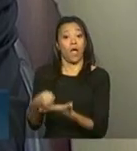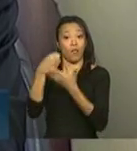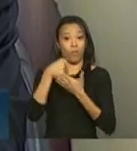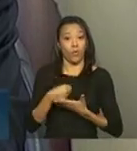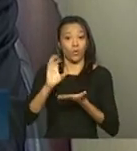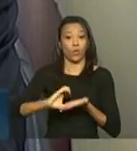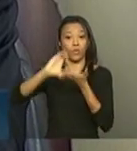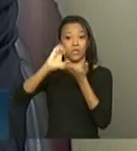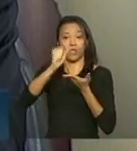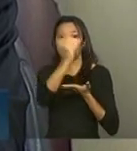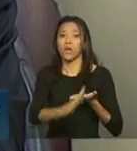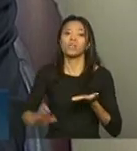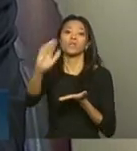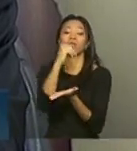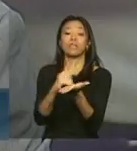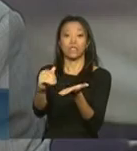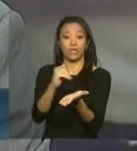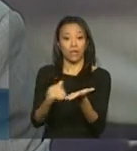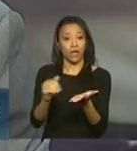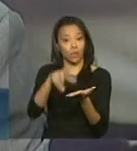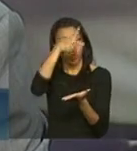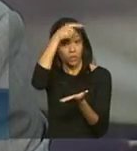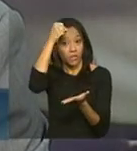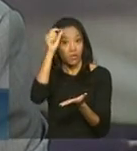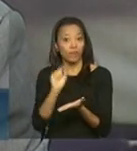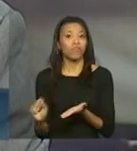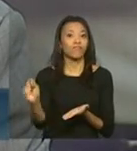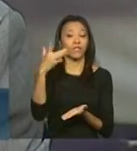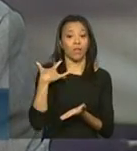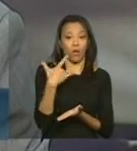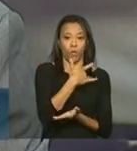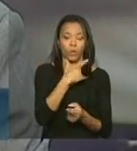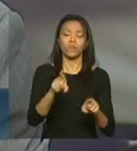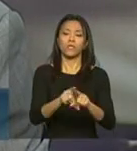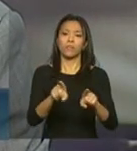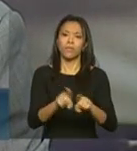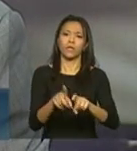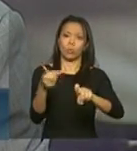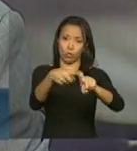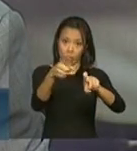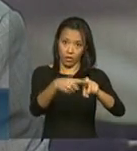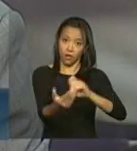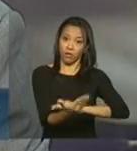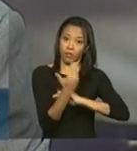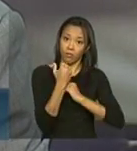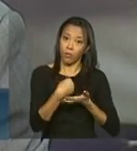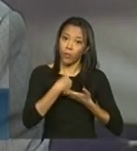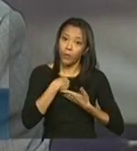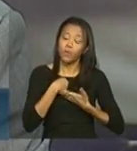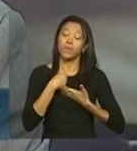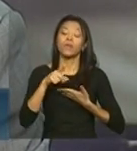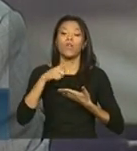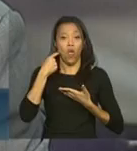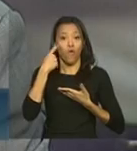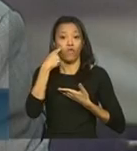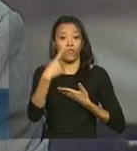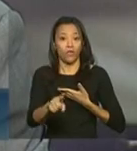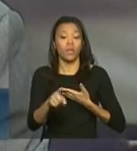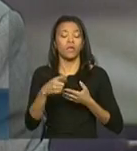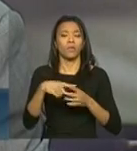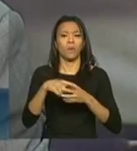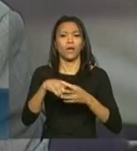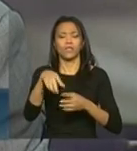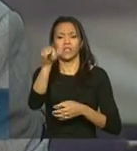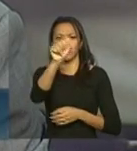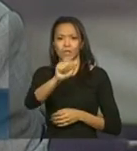do Conselho Nacional de Secretários Municipais de Saúde, com as entidades médicas. Vi uma declaração da presidente da Sociedade